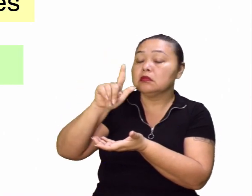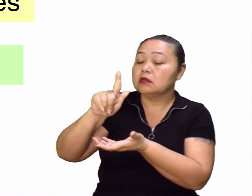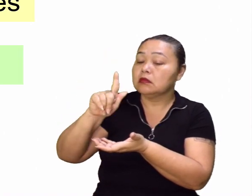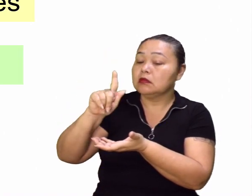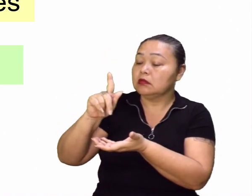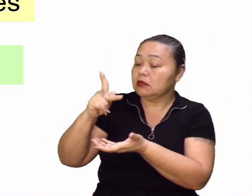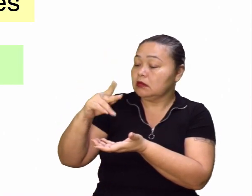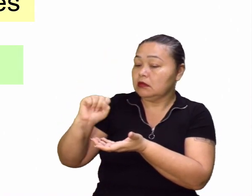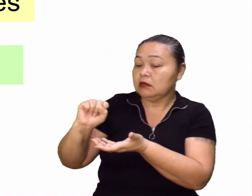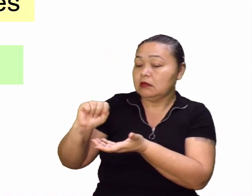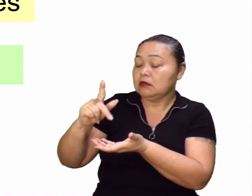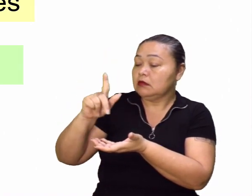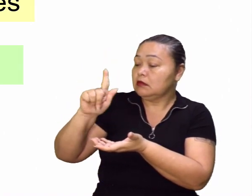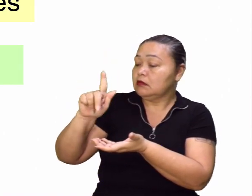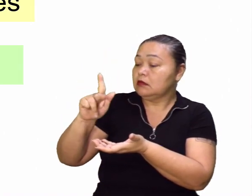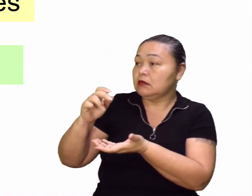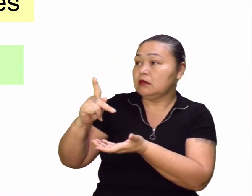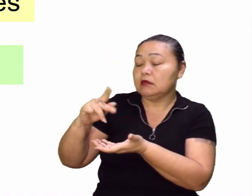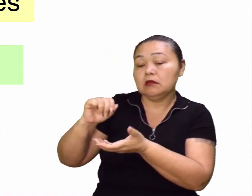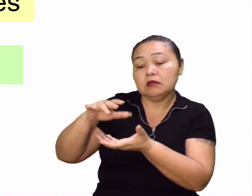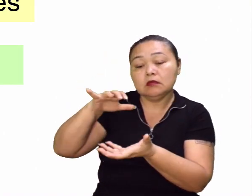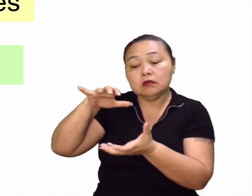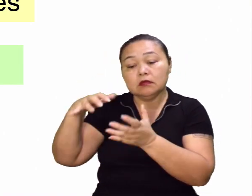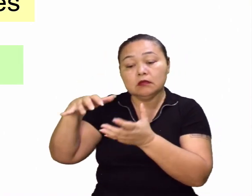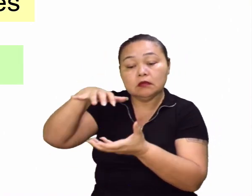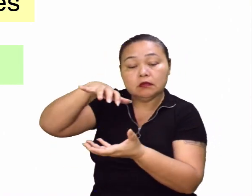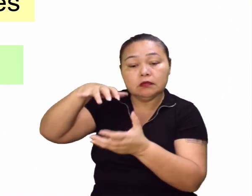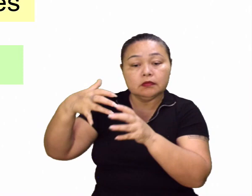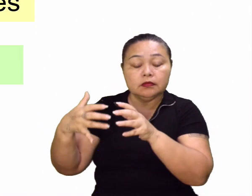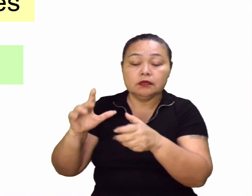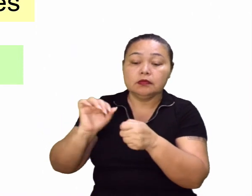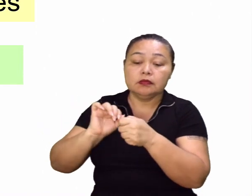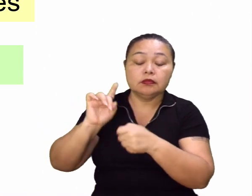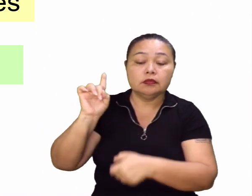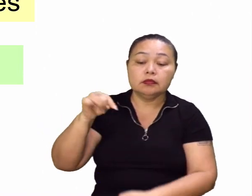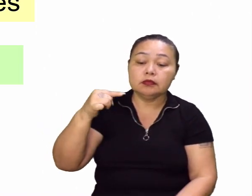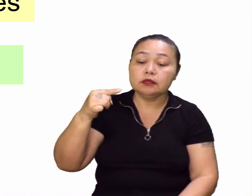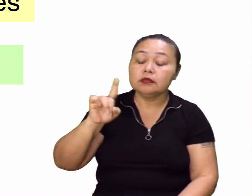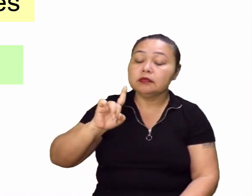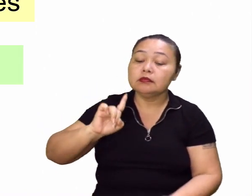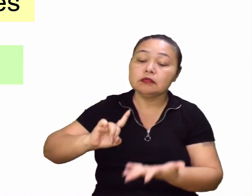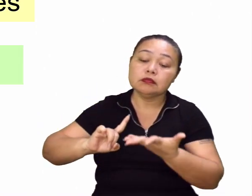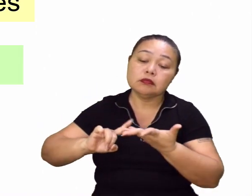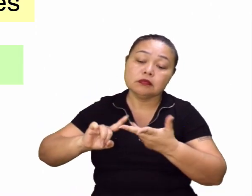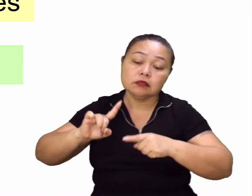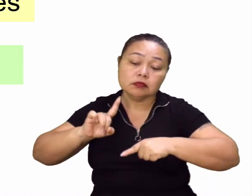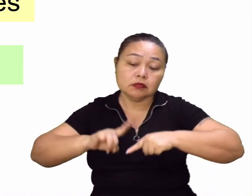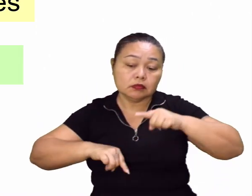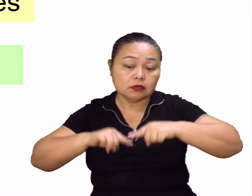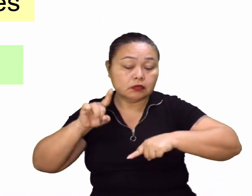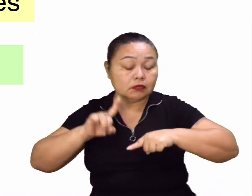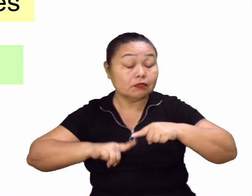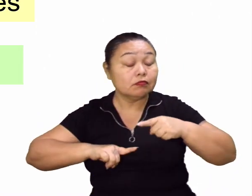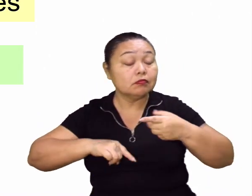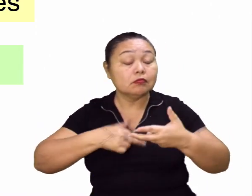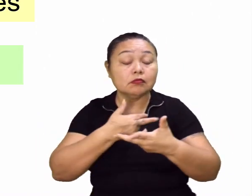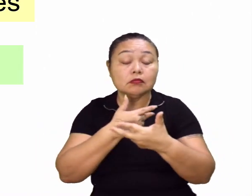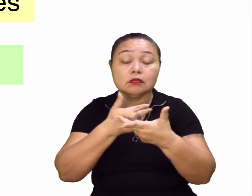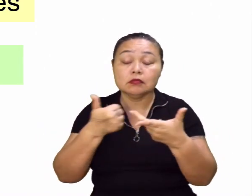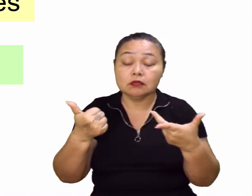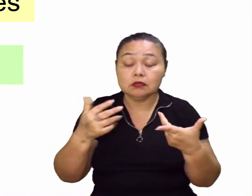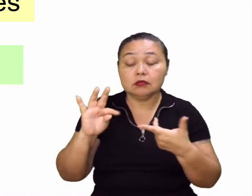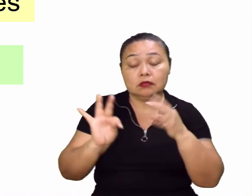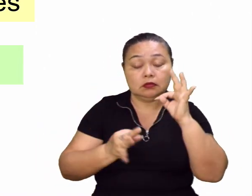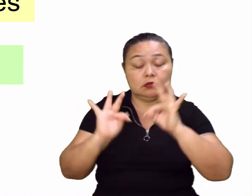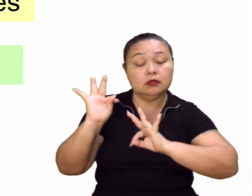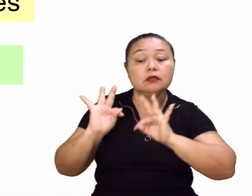GPS, né, essa posição global, ela se dá por vários instrumentos tecnológicos para